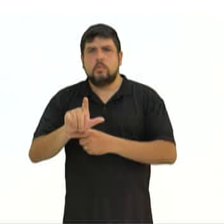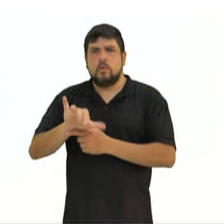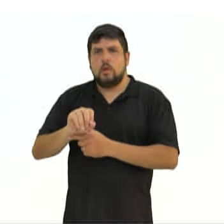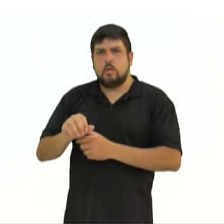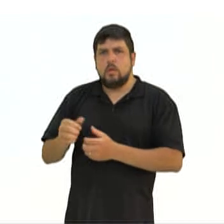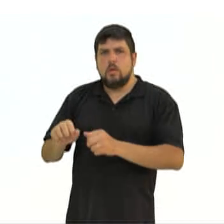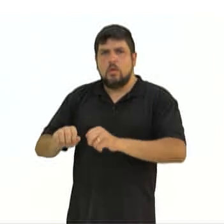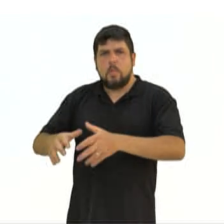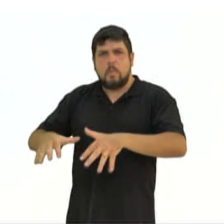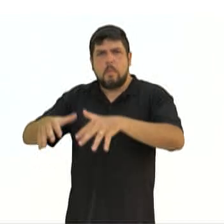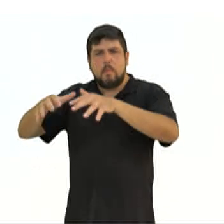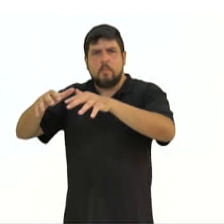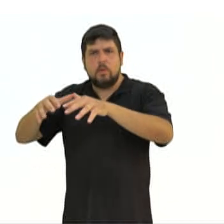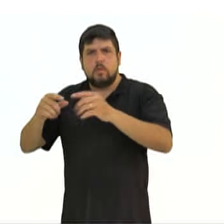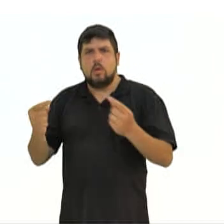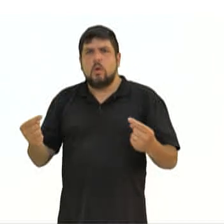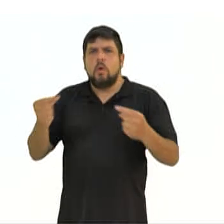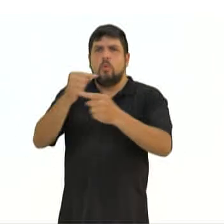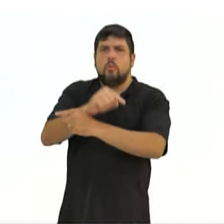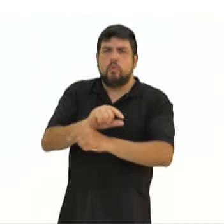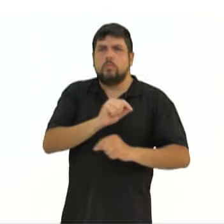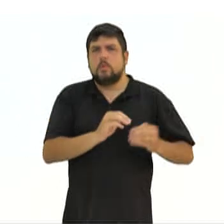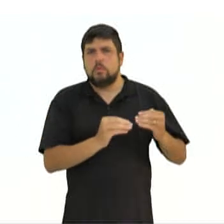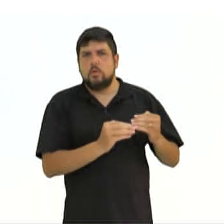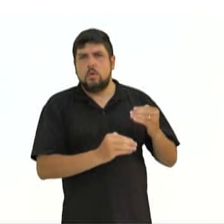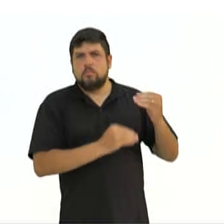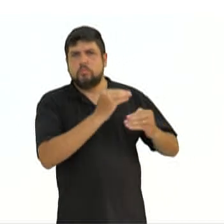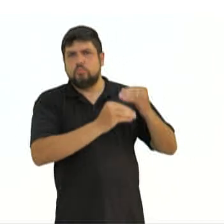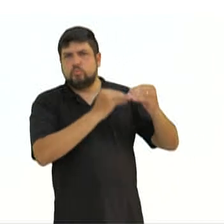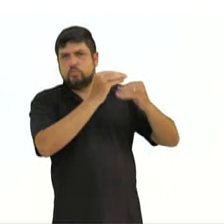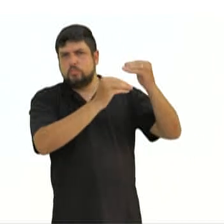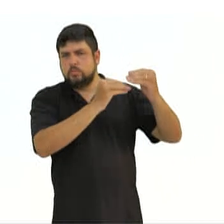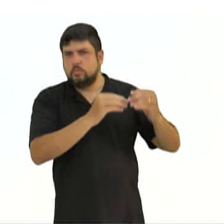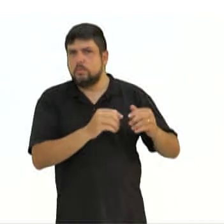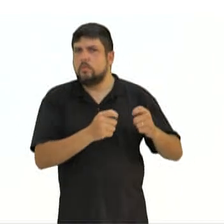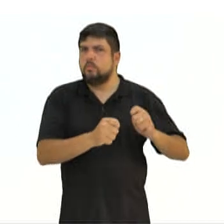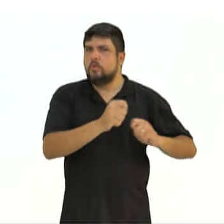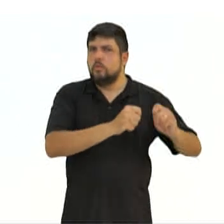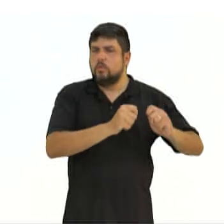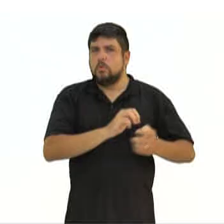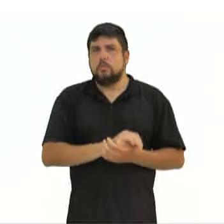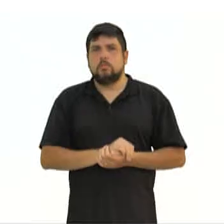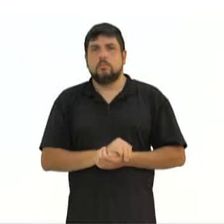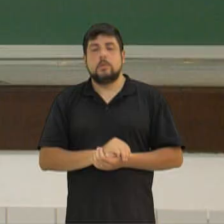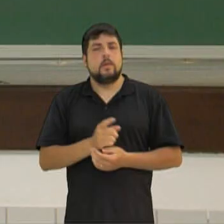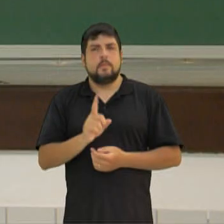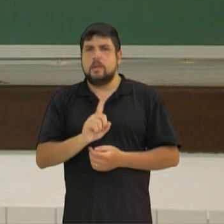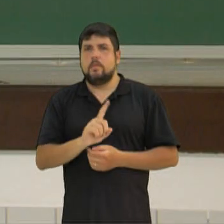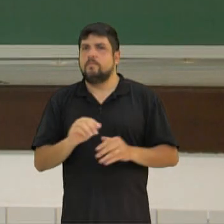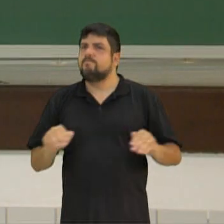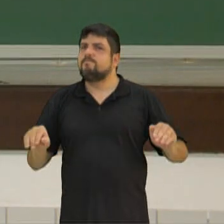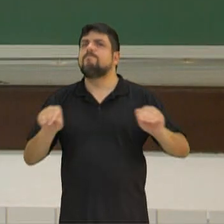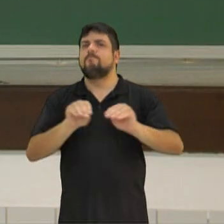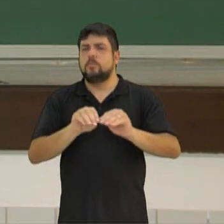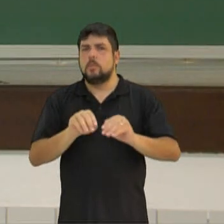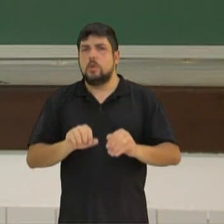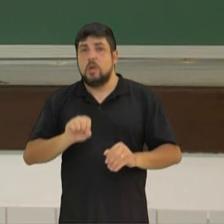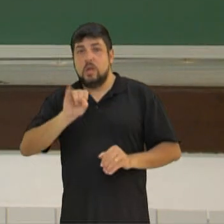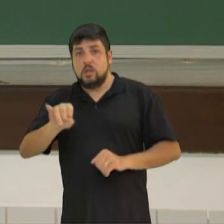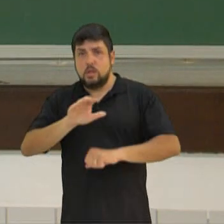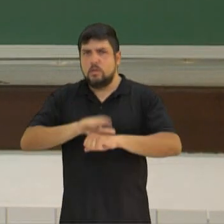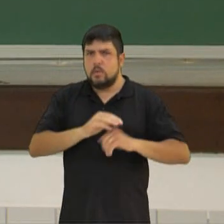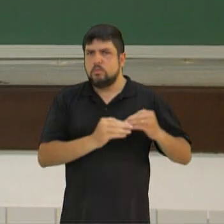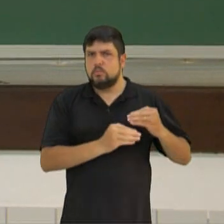inversamente proporcional ao nível de desenvolvimento econômico das sociedades. Não é, ela é proporcional, ou seja, quanto